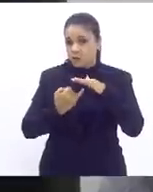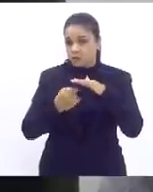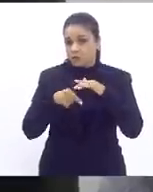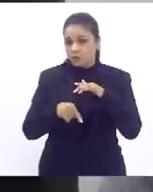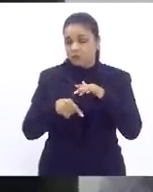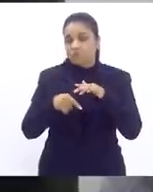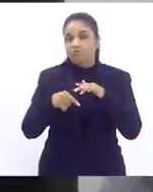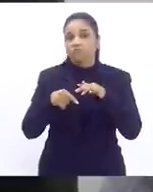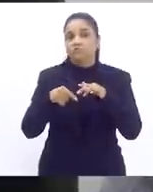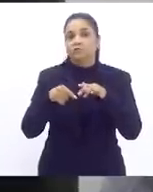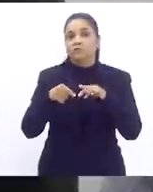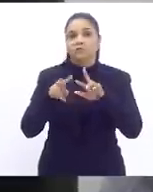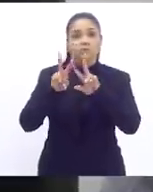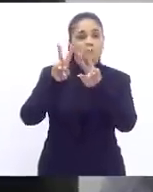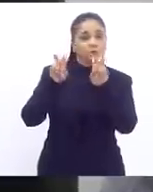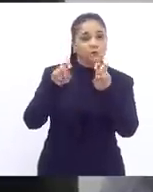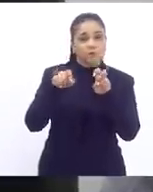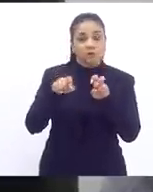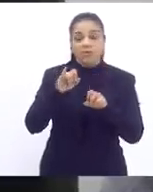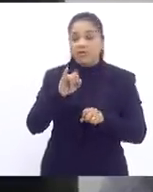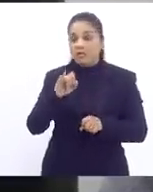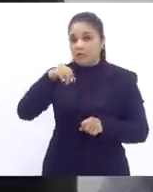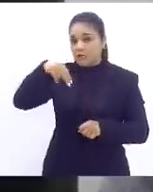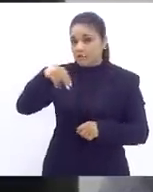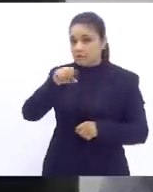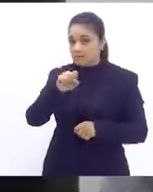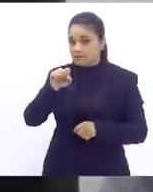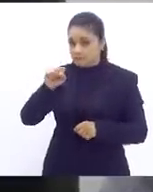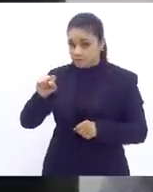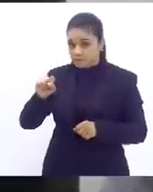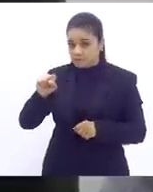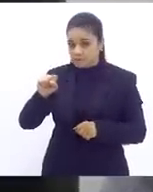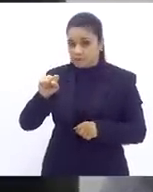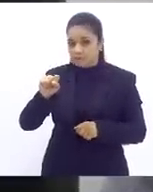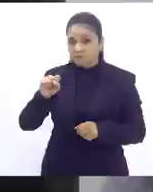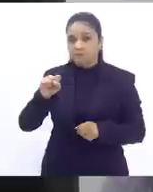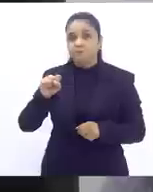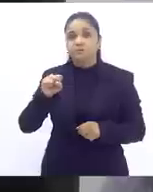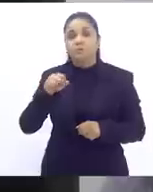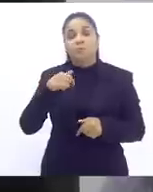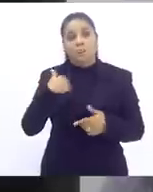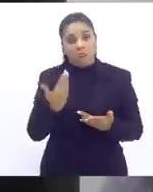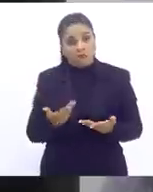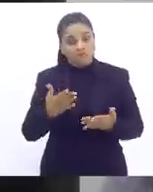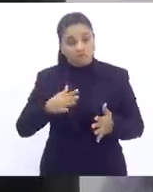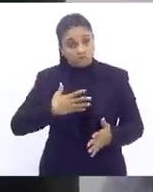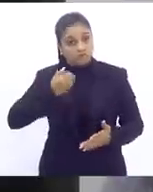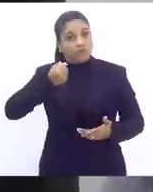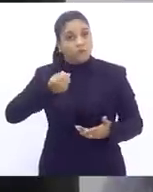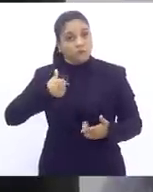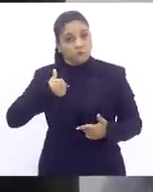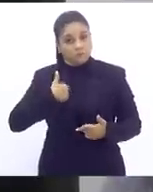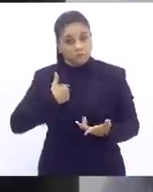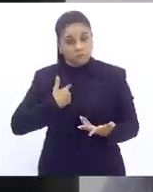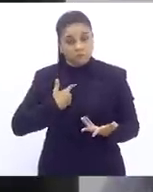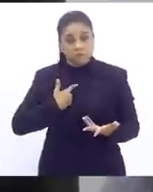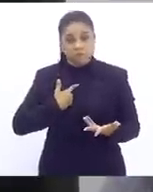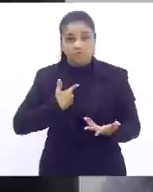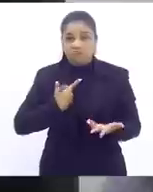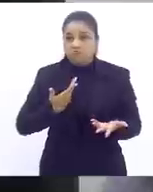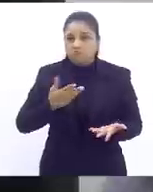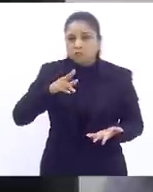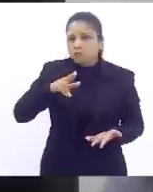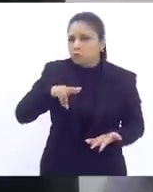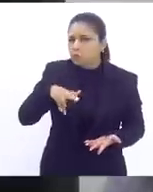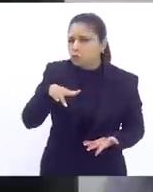citado né que no caso seria o INSS isso para gente é uma surpresa né até então a gente